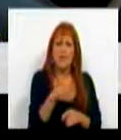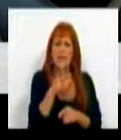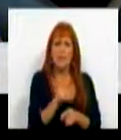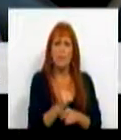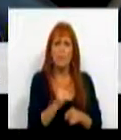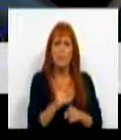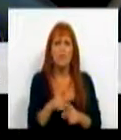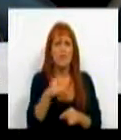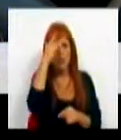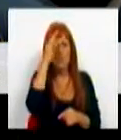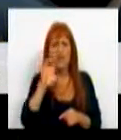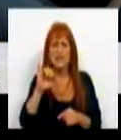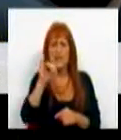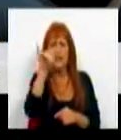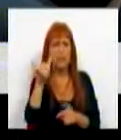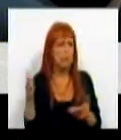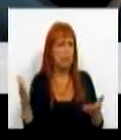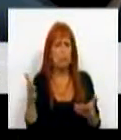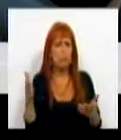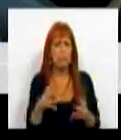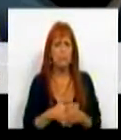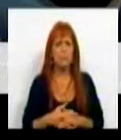justificar onde é que o parecer do Citi...